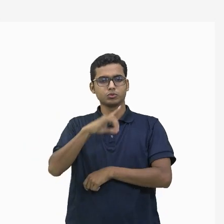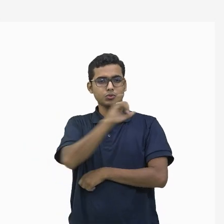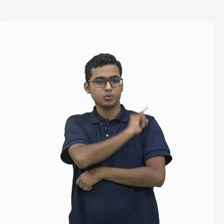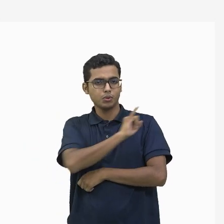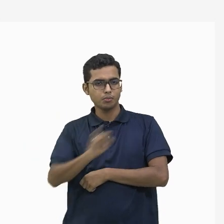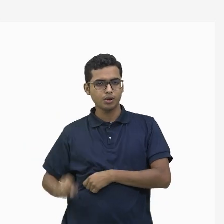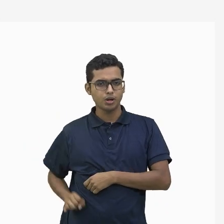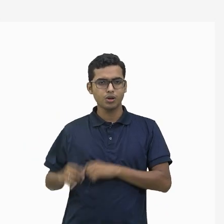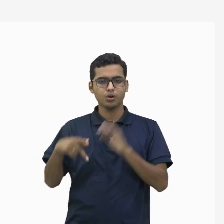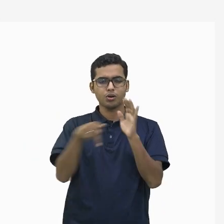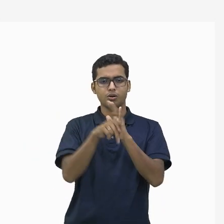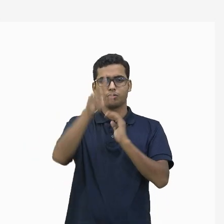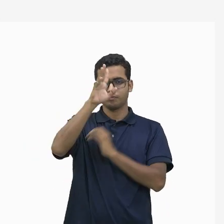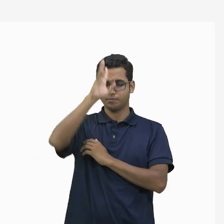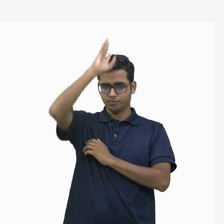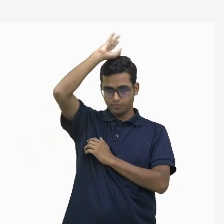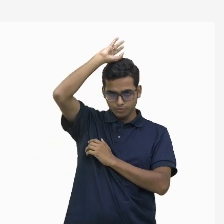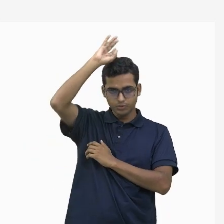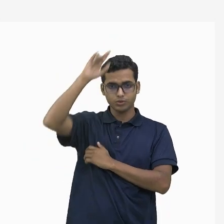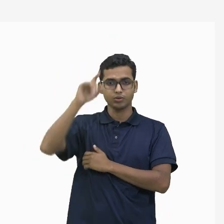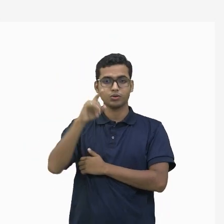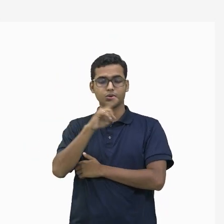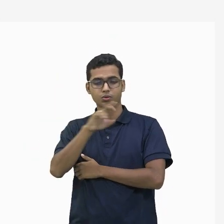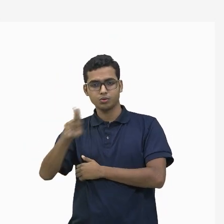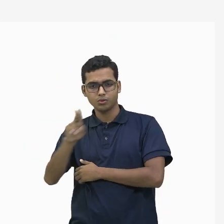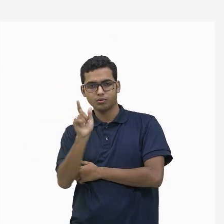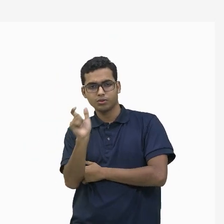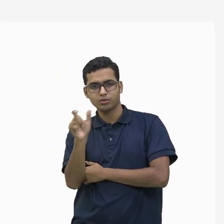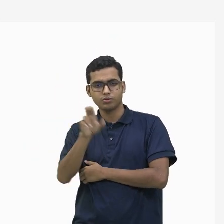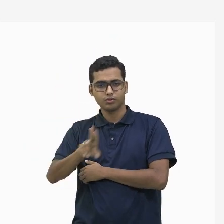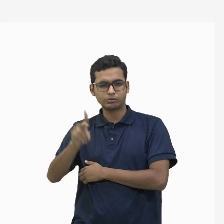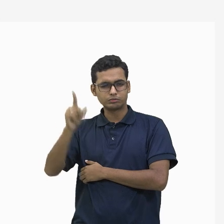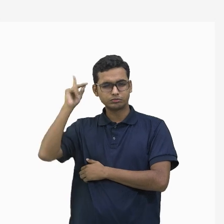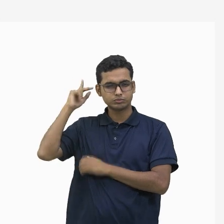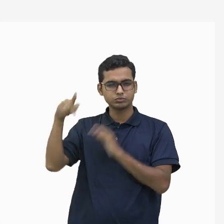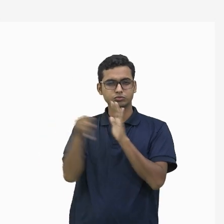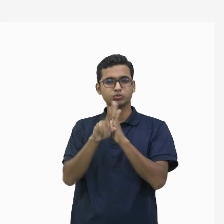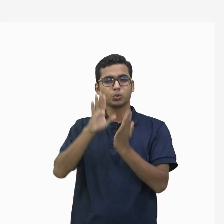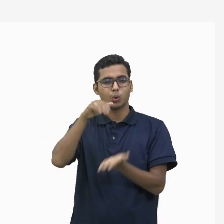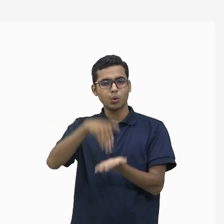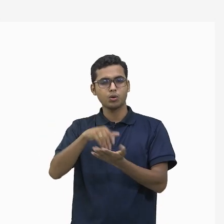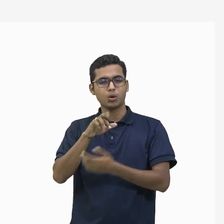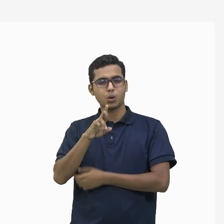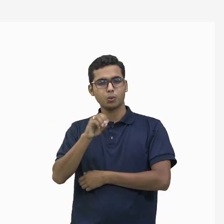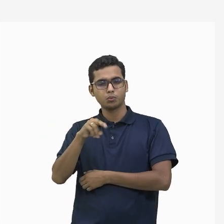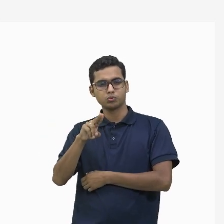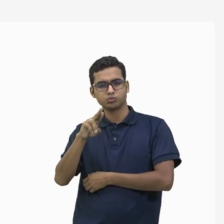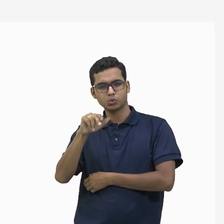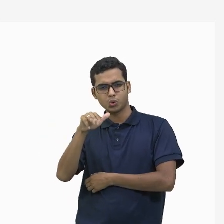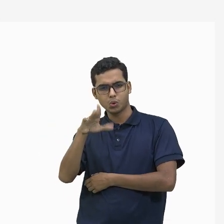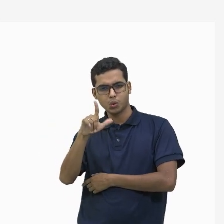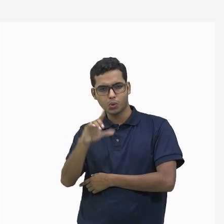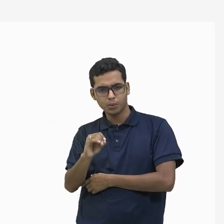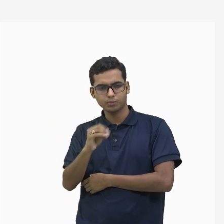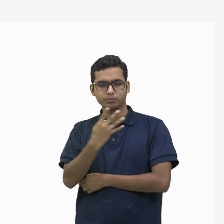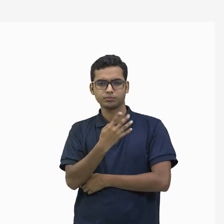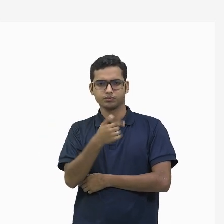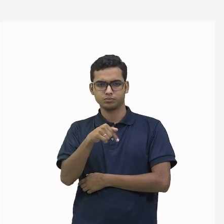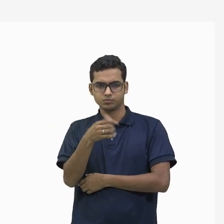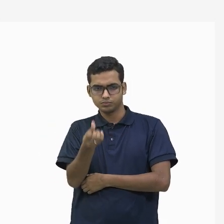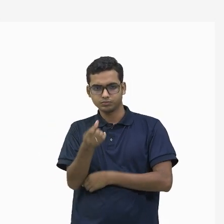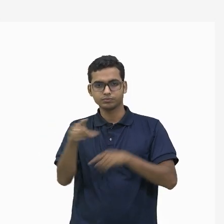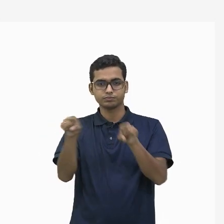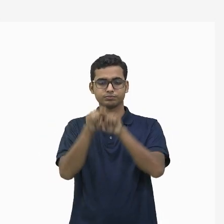último imperador romano, o Rômulo Augusto, em 476. A coroação, então, do Carlos